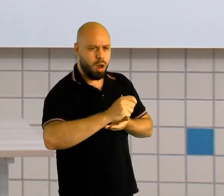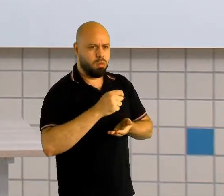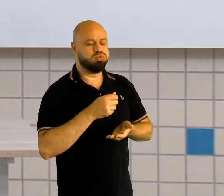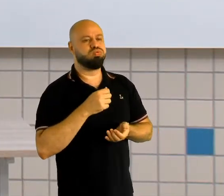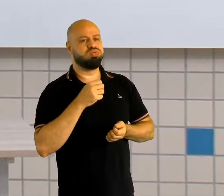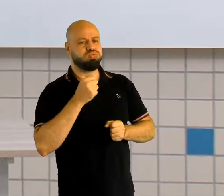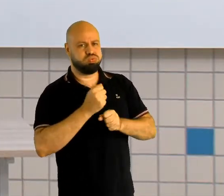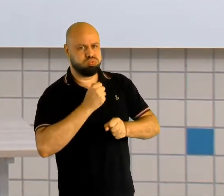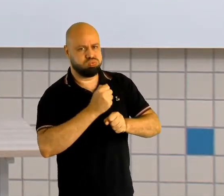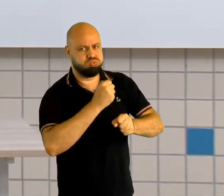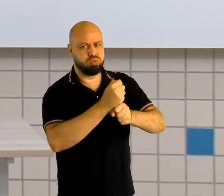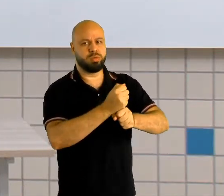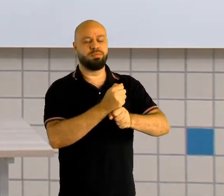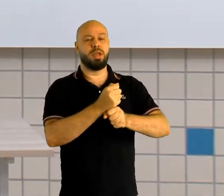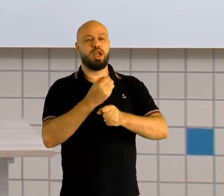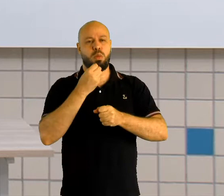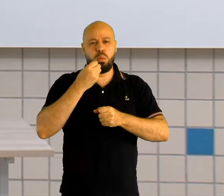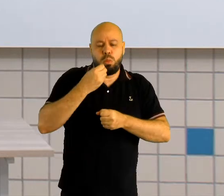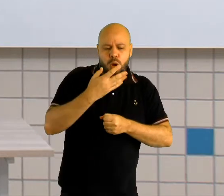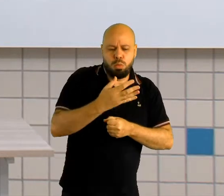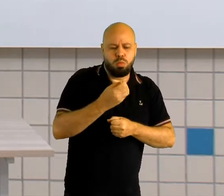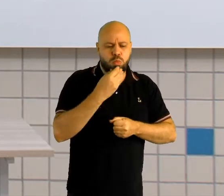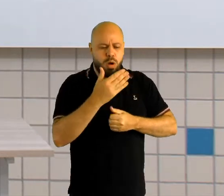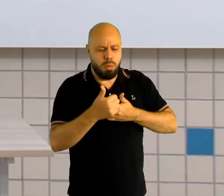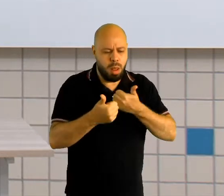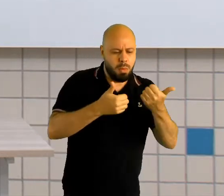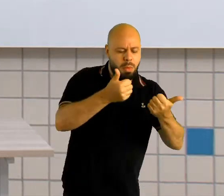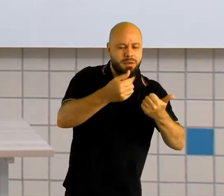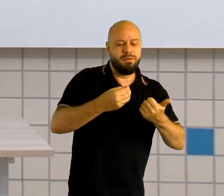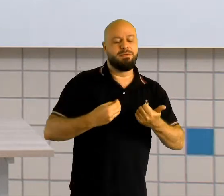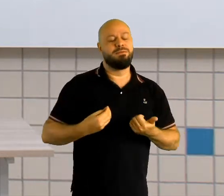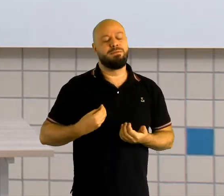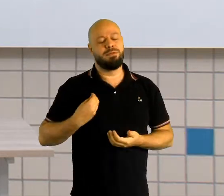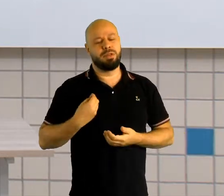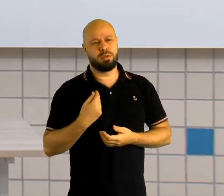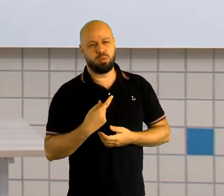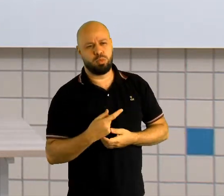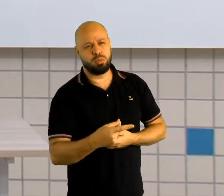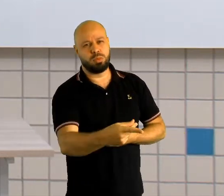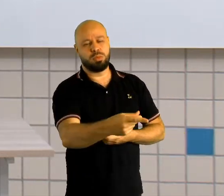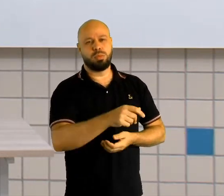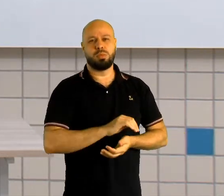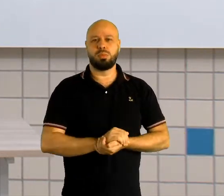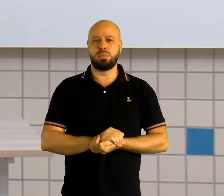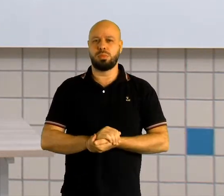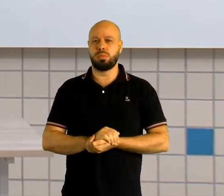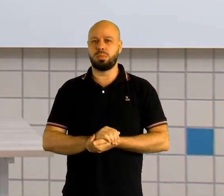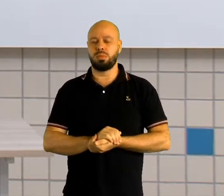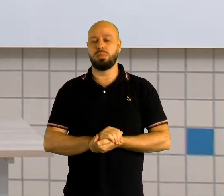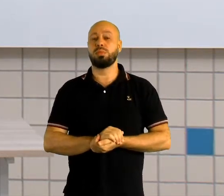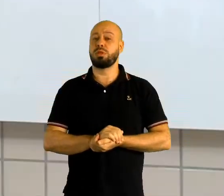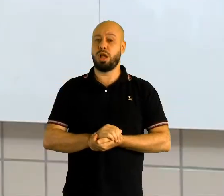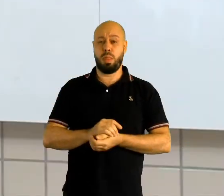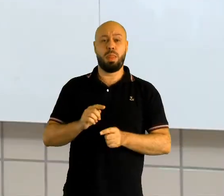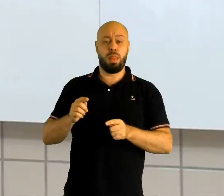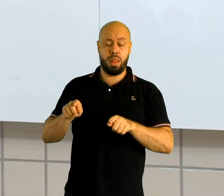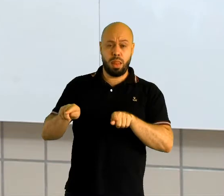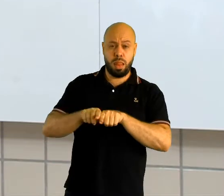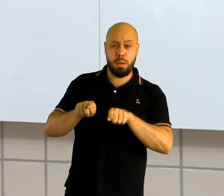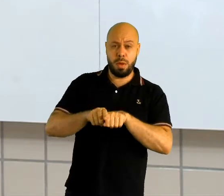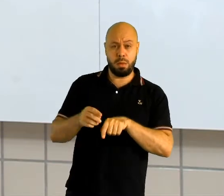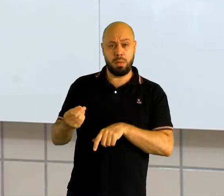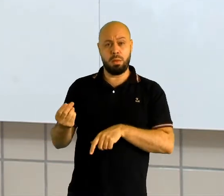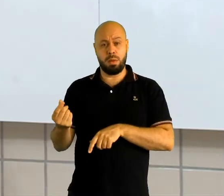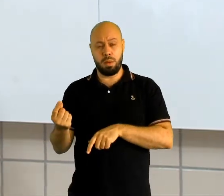faz, as benfeitorias que ele faz. E também essa riqueza também garante o luxo de